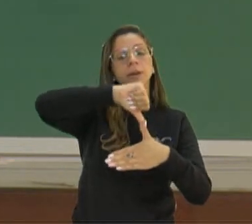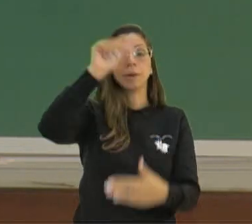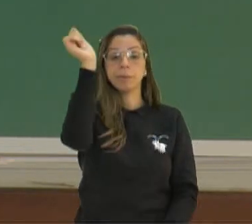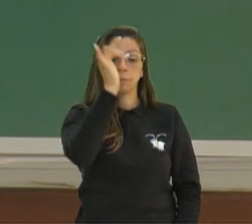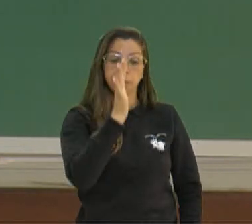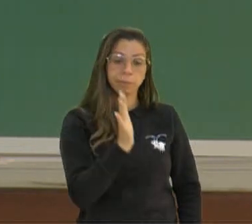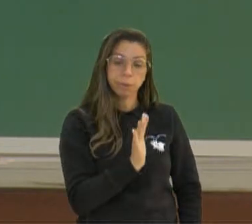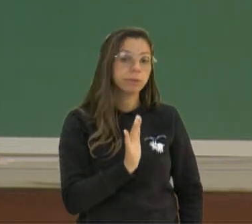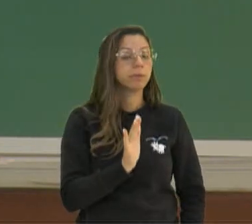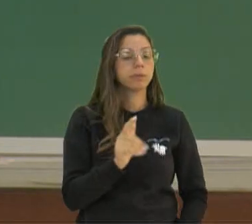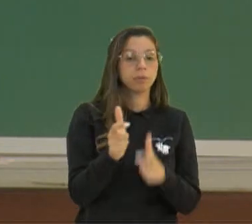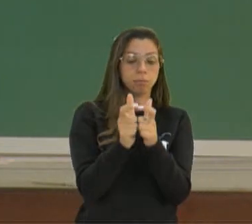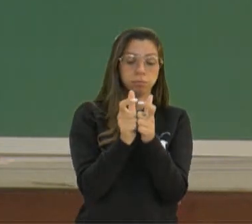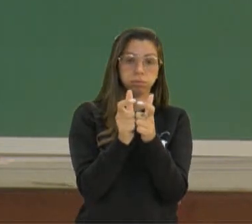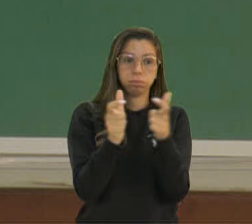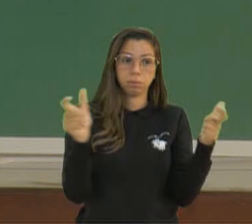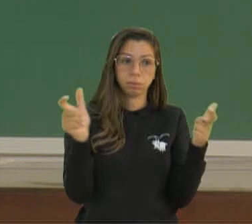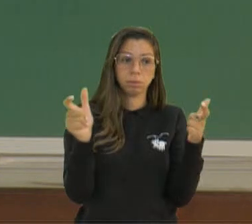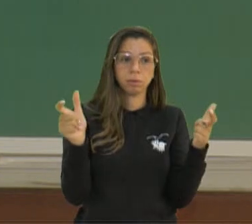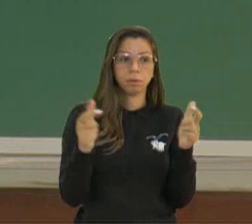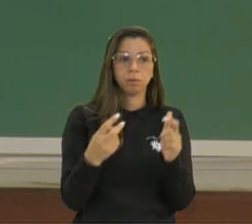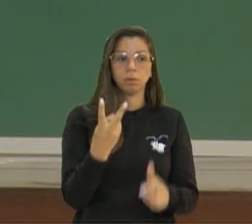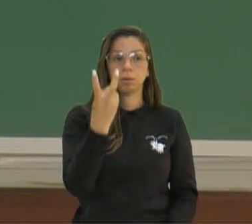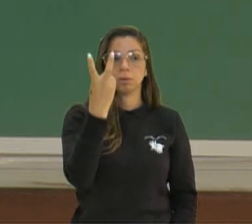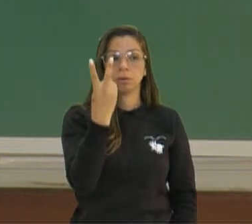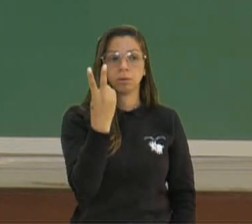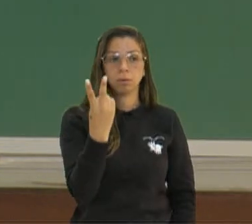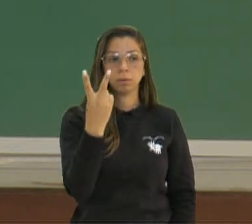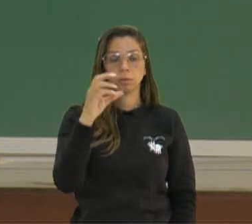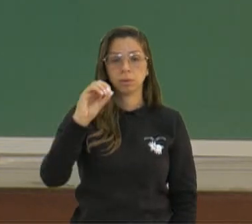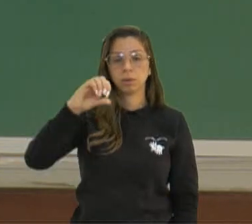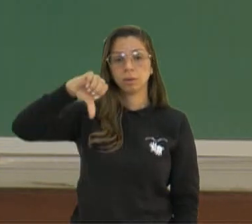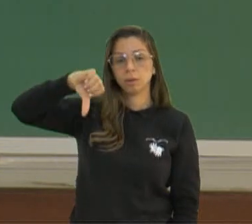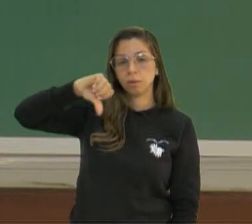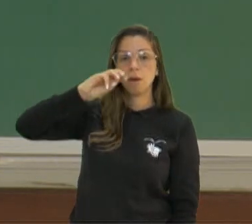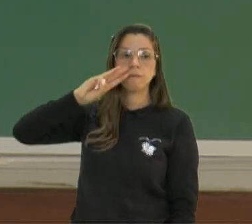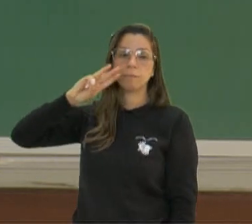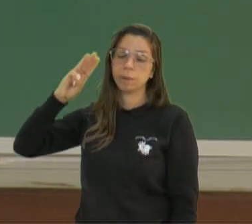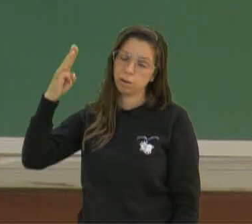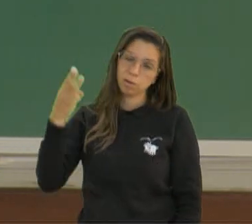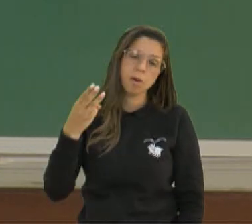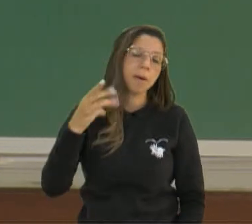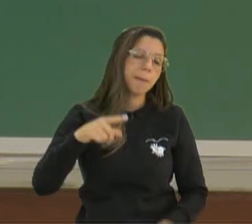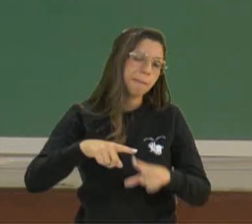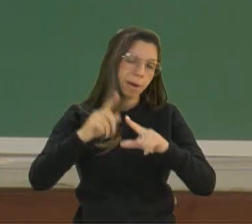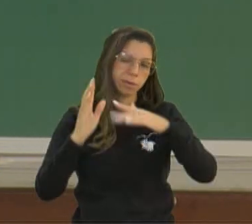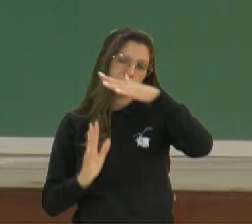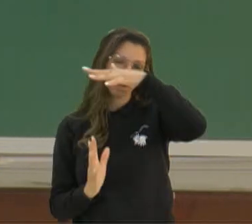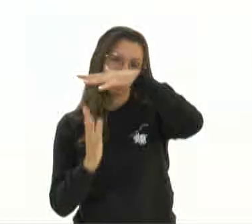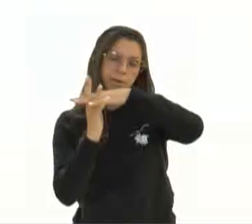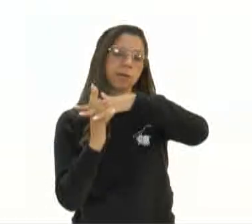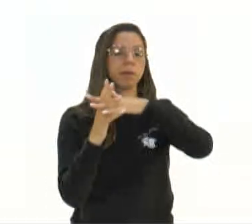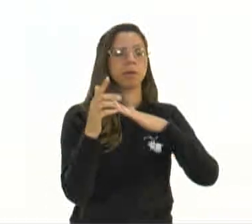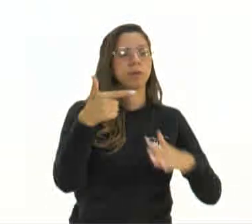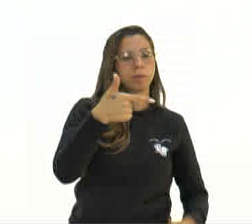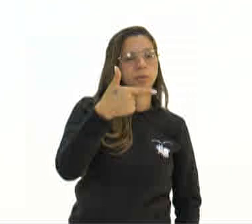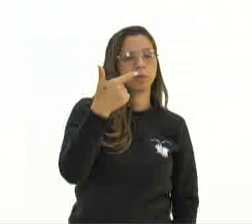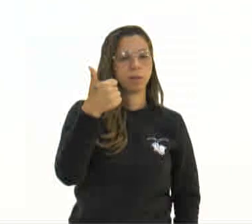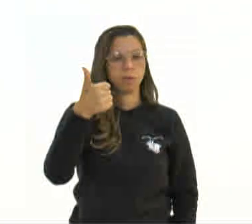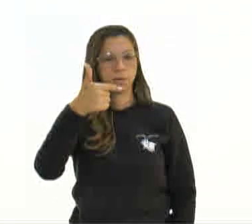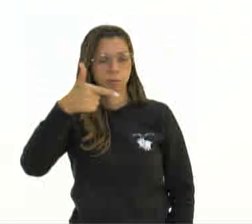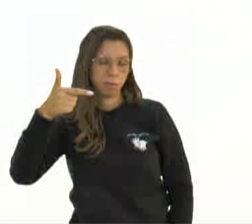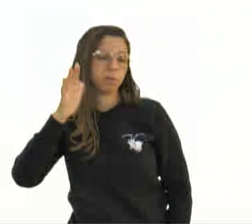que tem a maior população, aqui nós temos 209 milhões, mas creio que já tenhamos passado de 212,